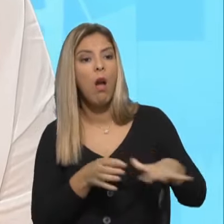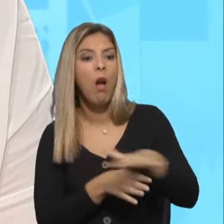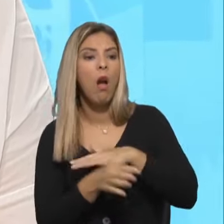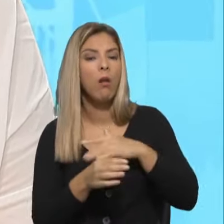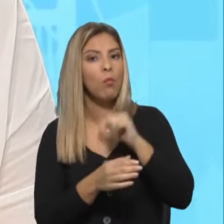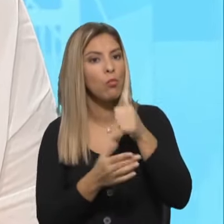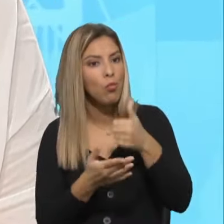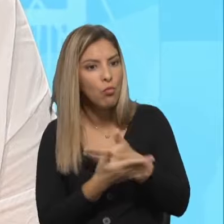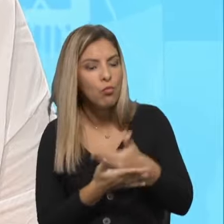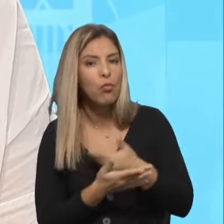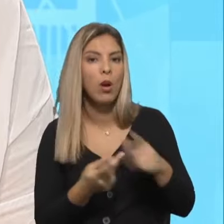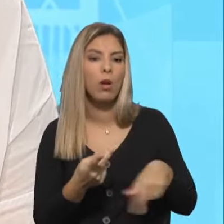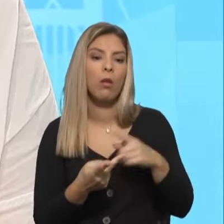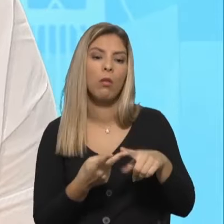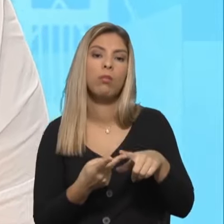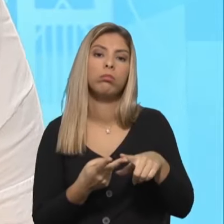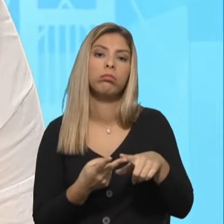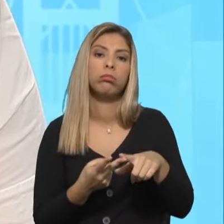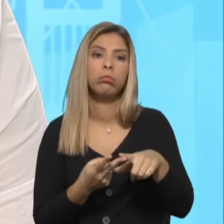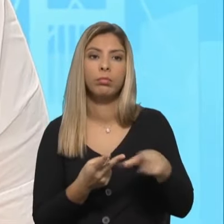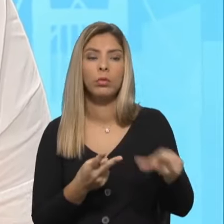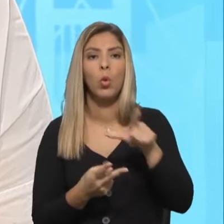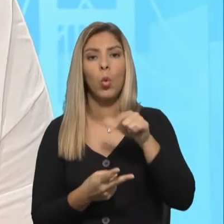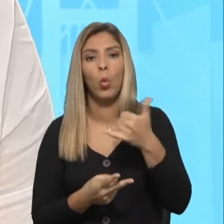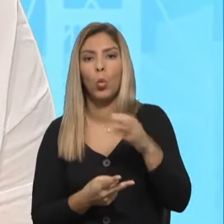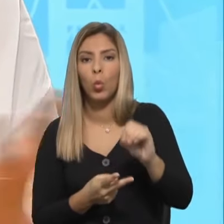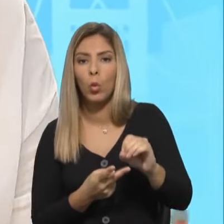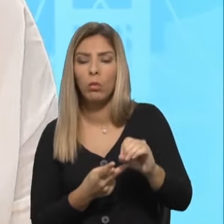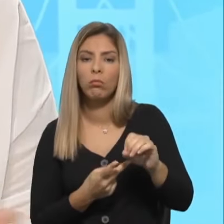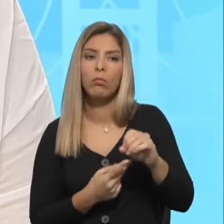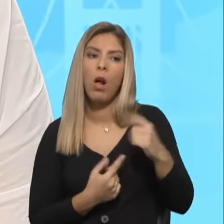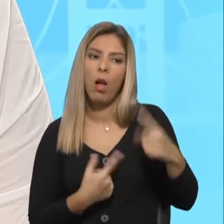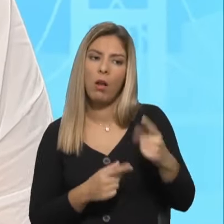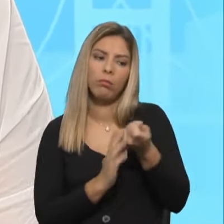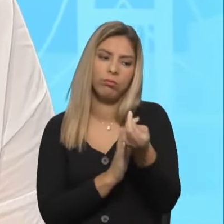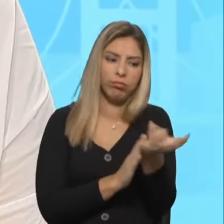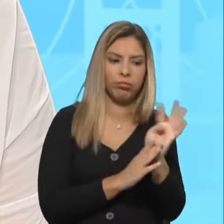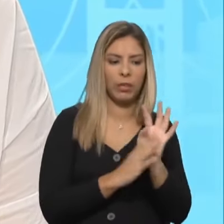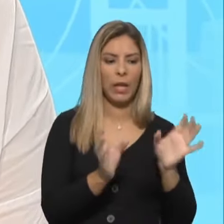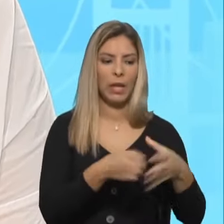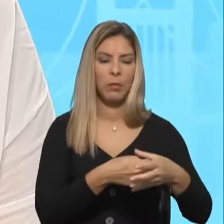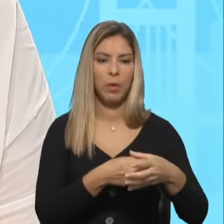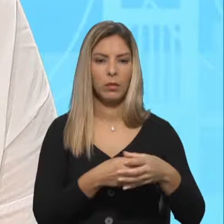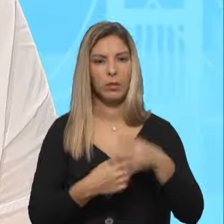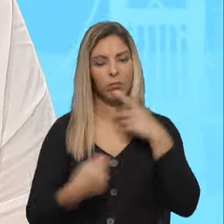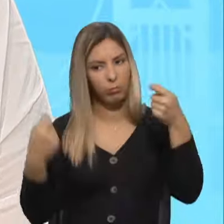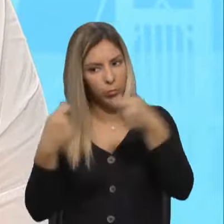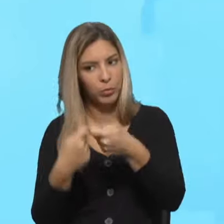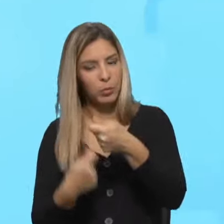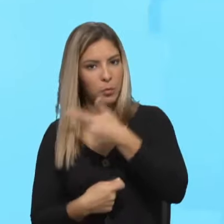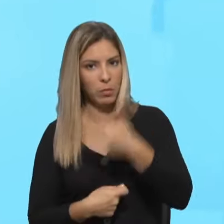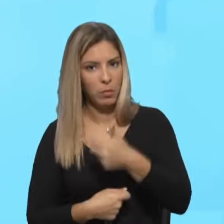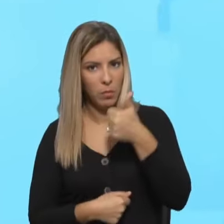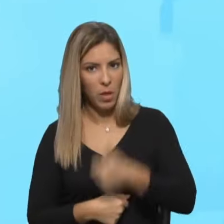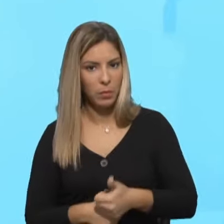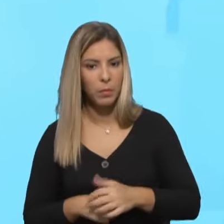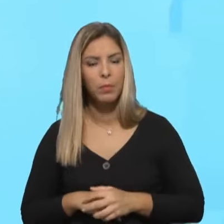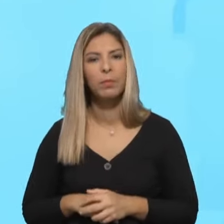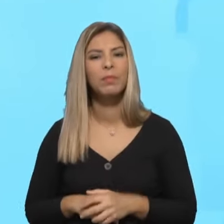do morrer e do luto faz todo o sentido termos na nossa equipe exatamente para uma resposta mais adequada mais adequada numa